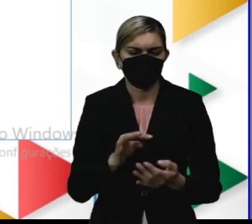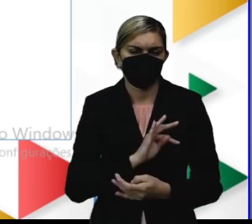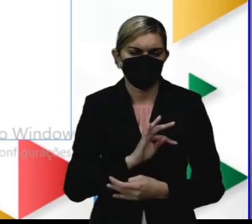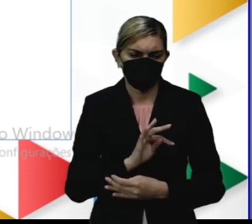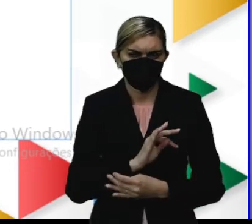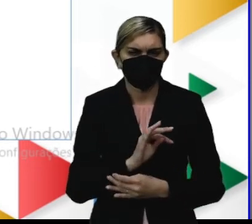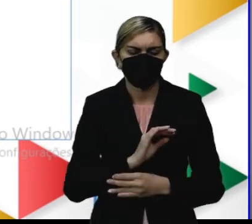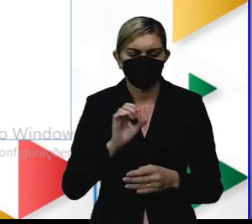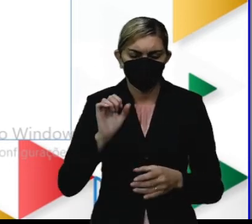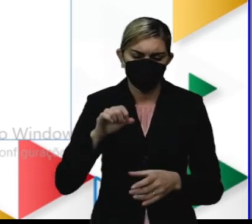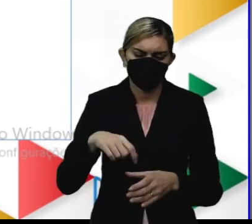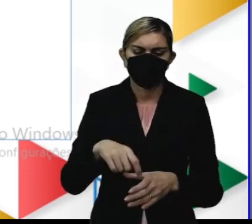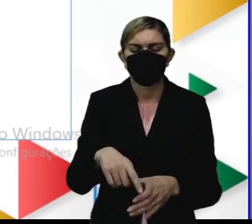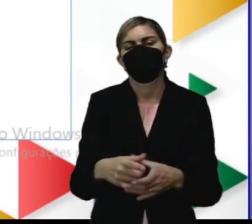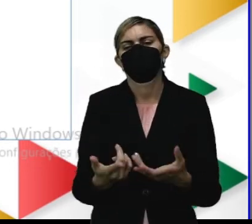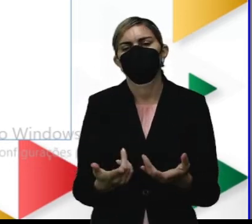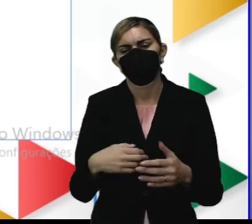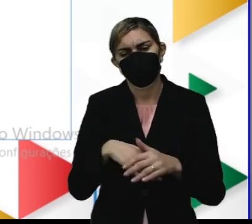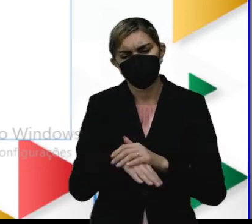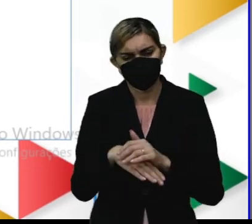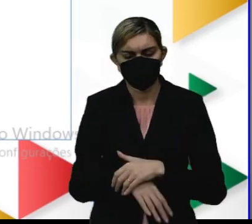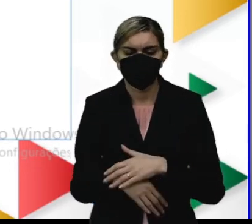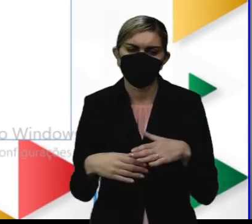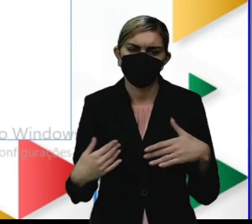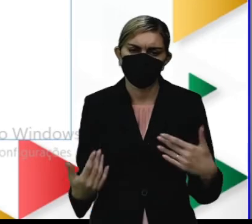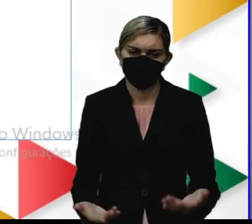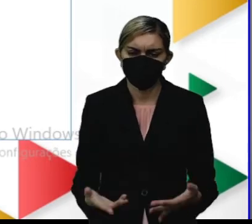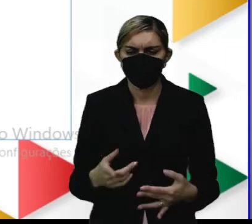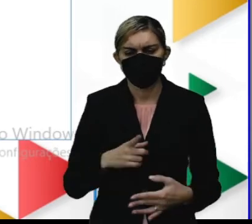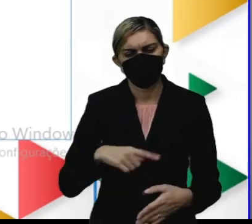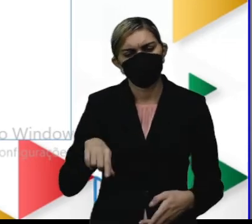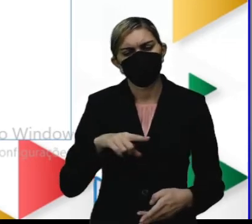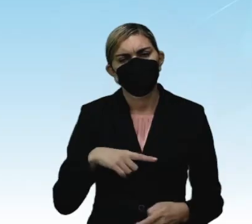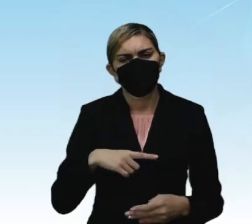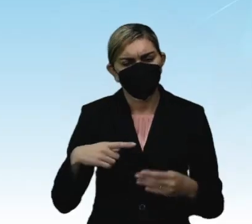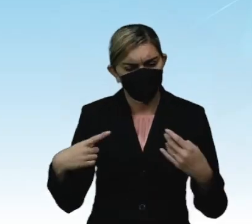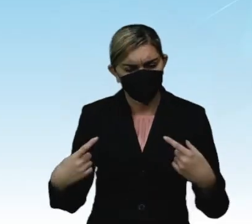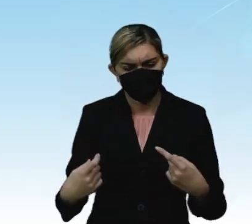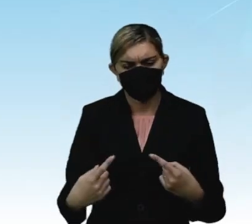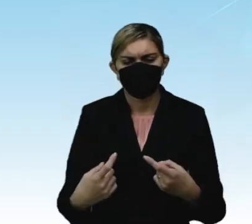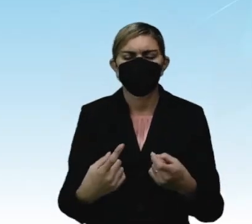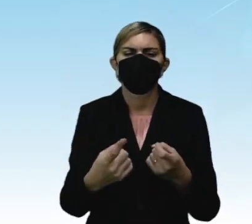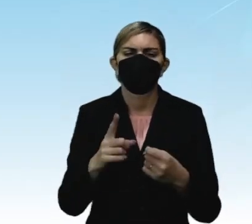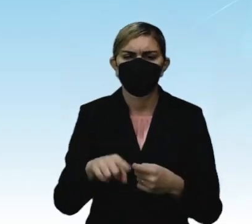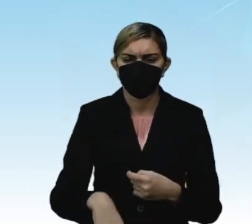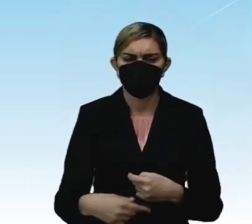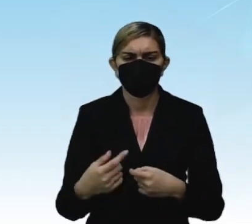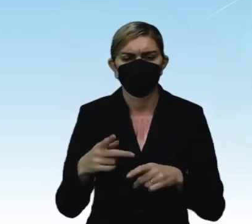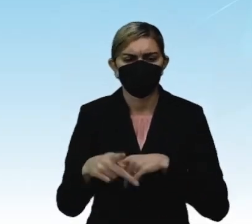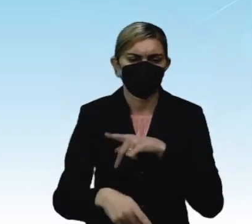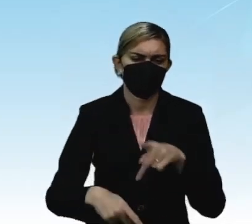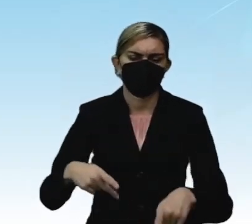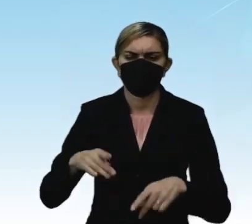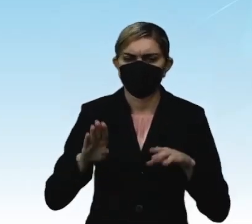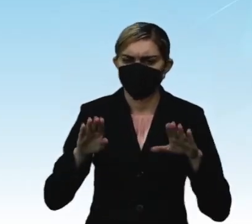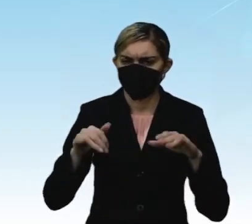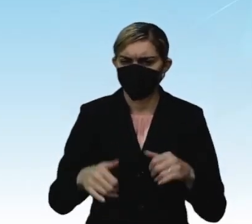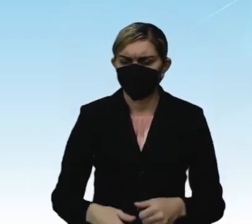de plantio, de armazenamento. Então, eram guerreiros e eram povos